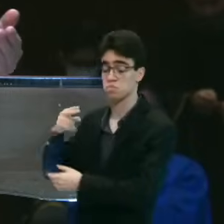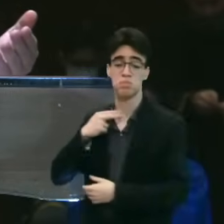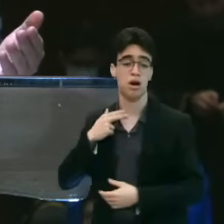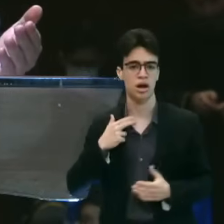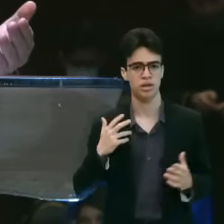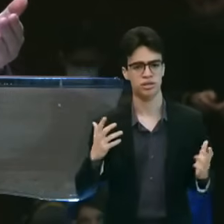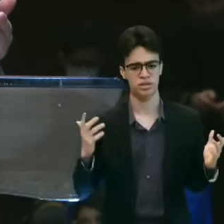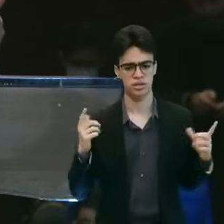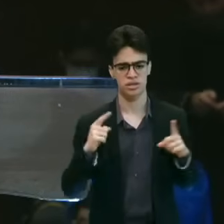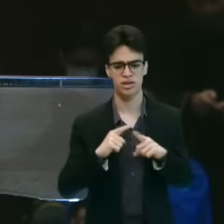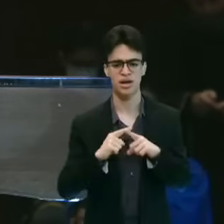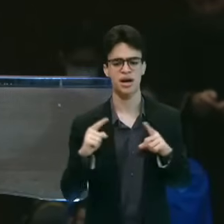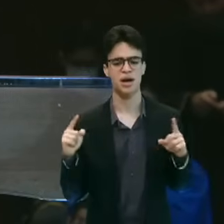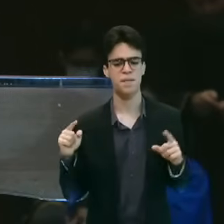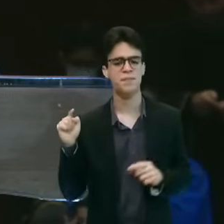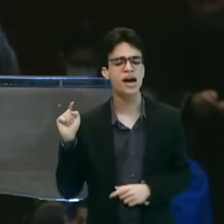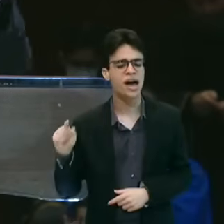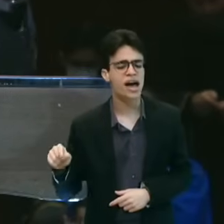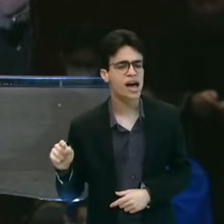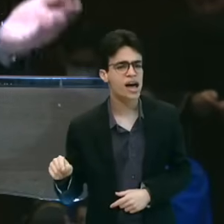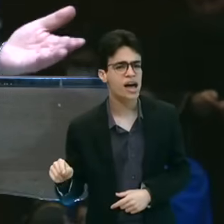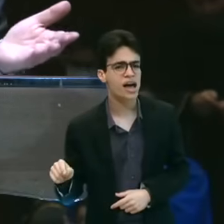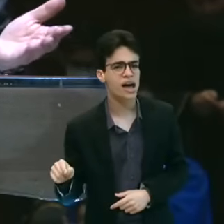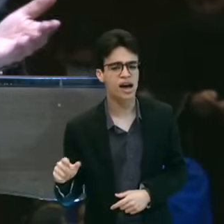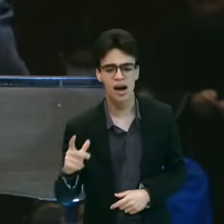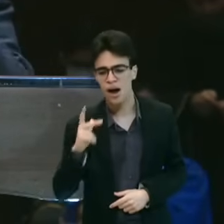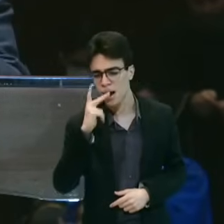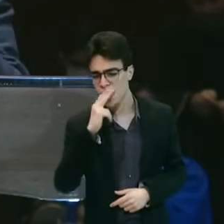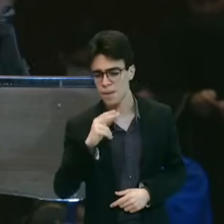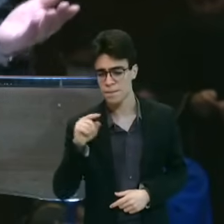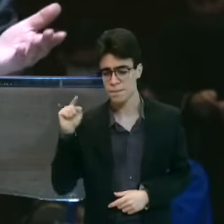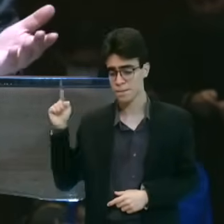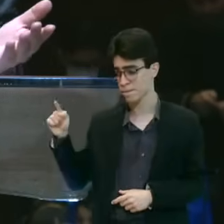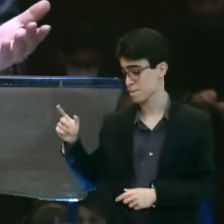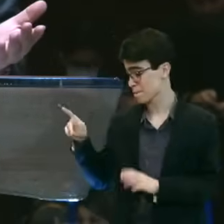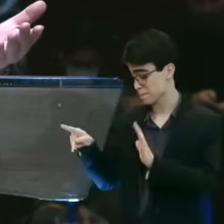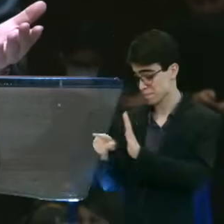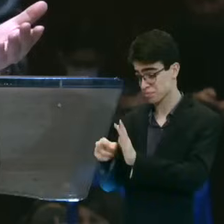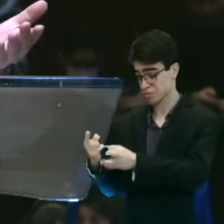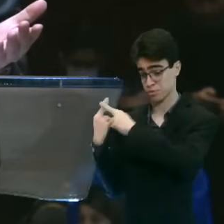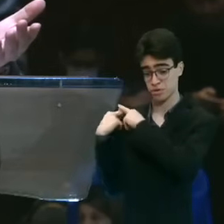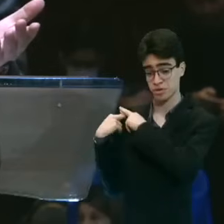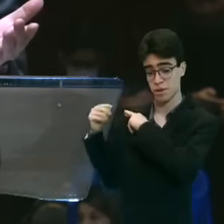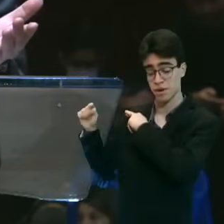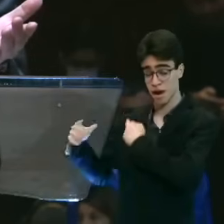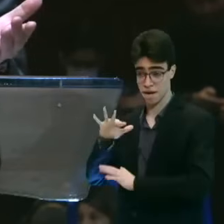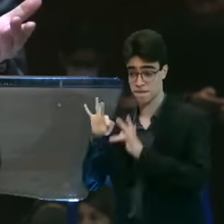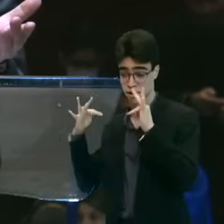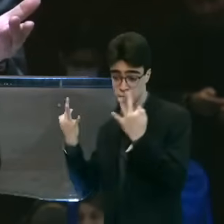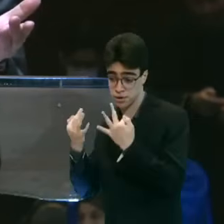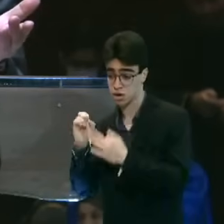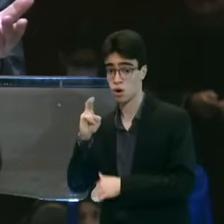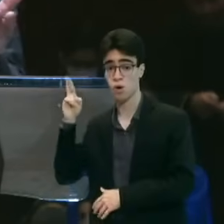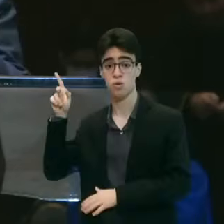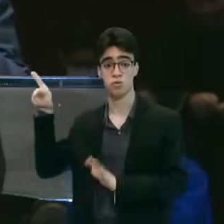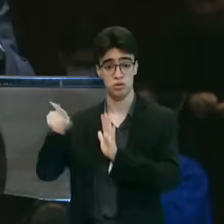Afinal de contas, ela não é um tutelado ou da família ou do Estado? Então como é que pode